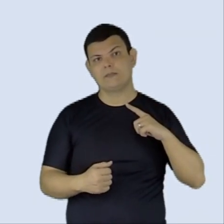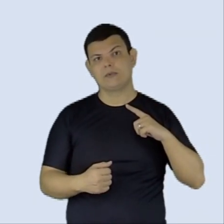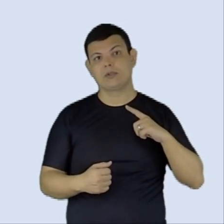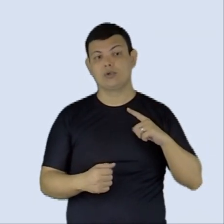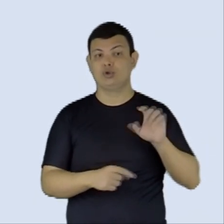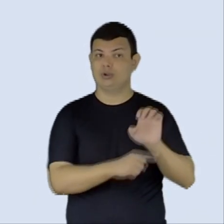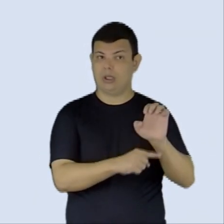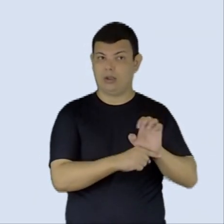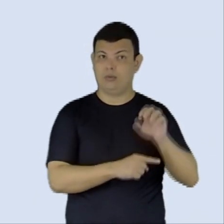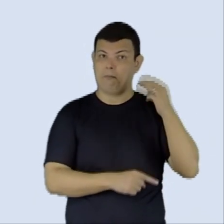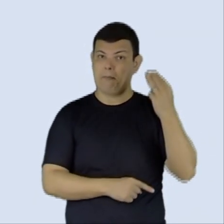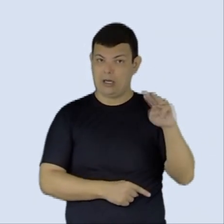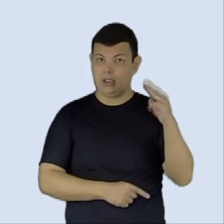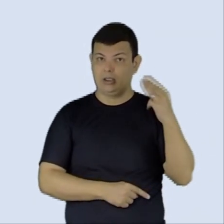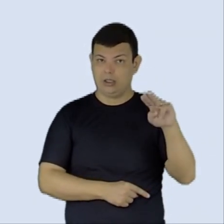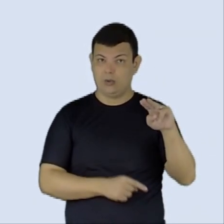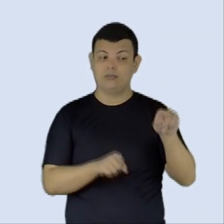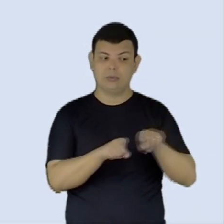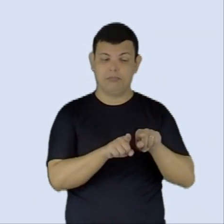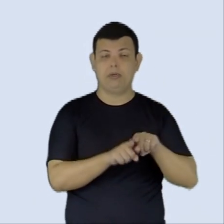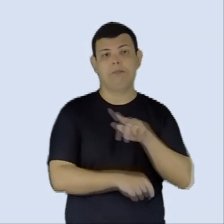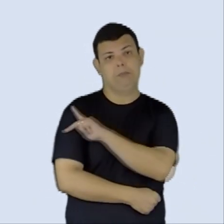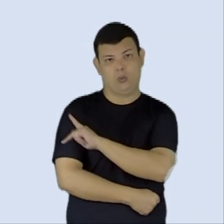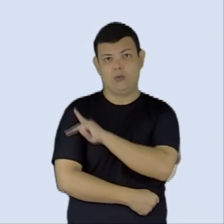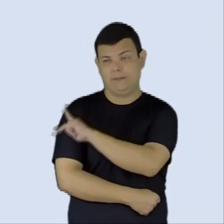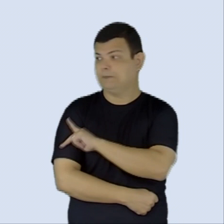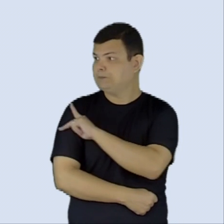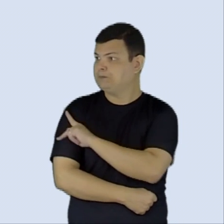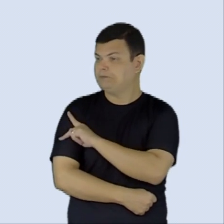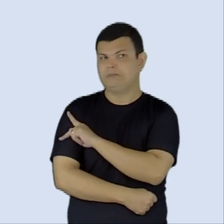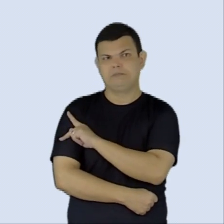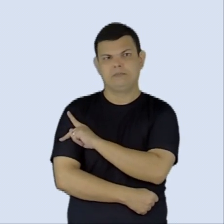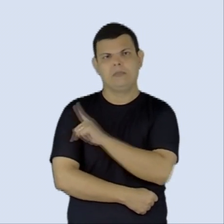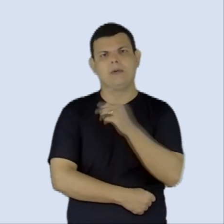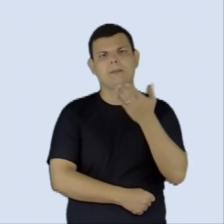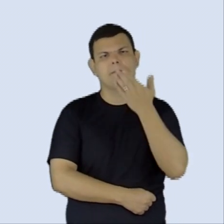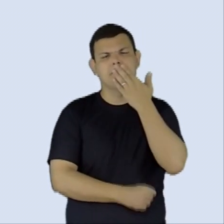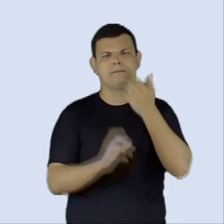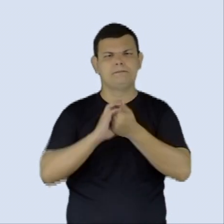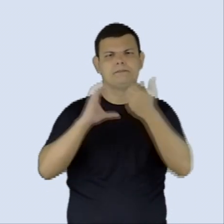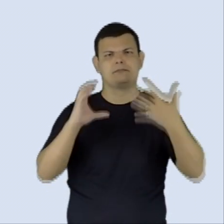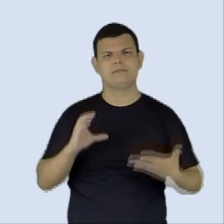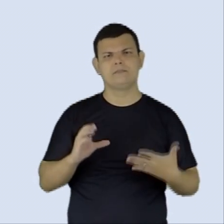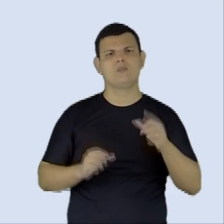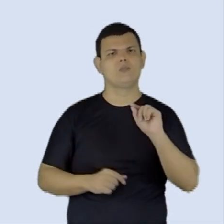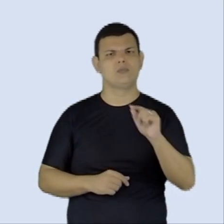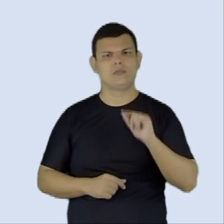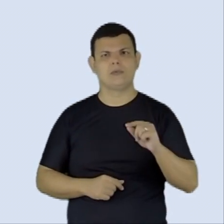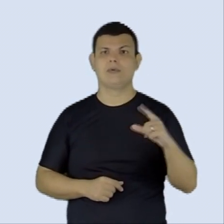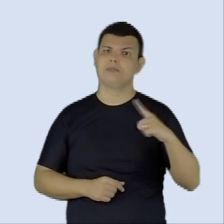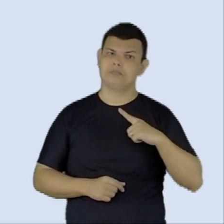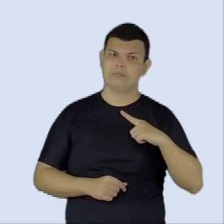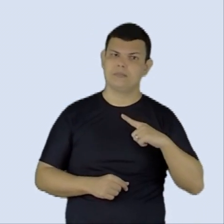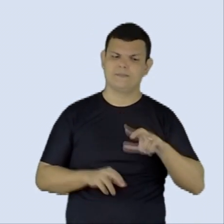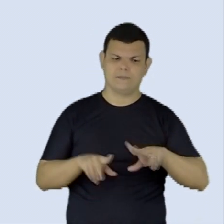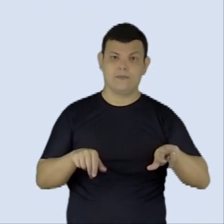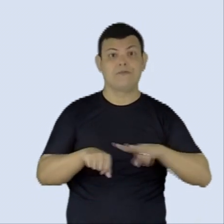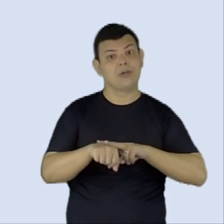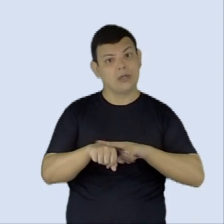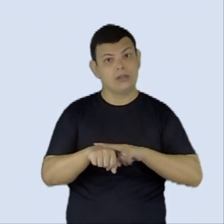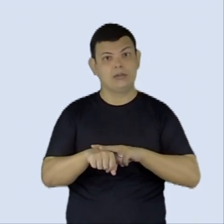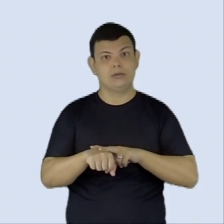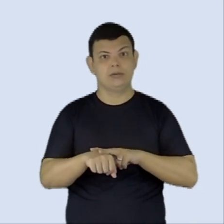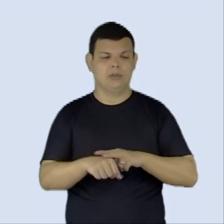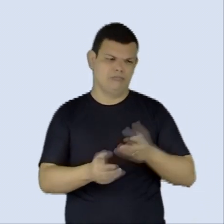o estado do Maranhão e Piauí. Vai ter como característica aqui, ó, o extrativismo vegetal, criação